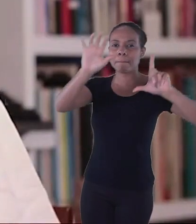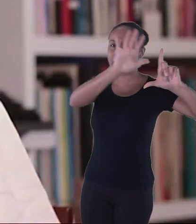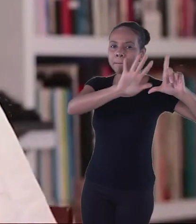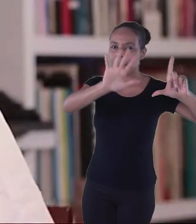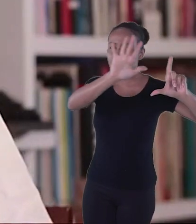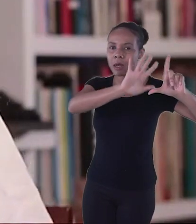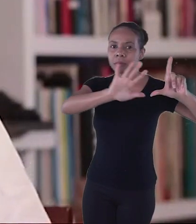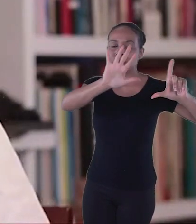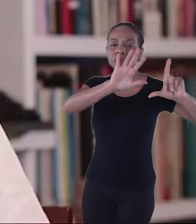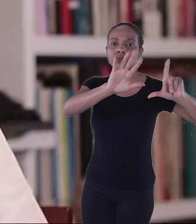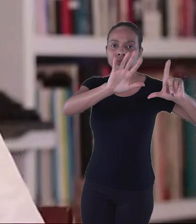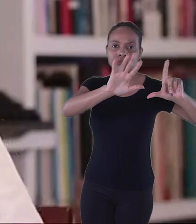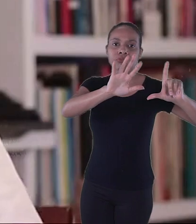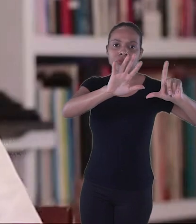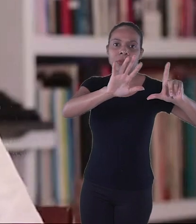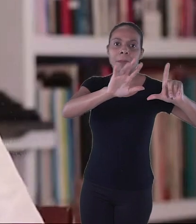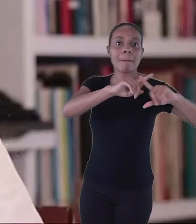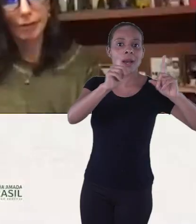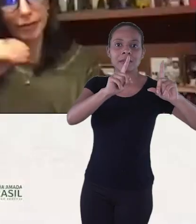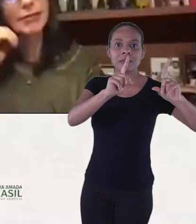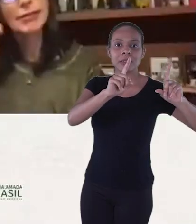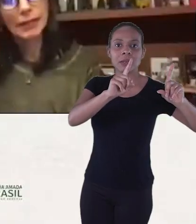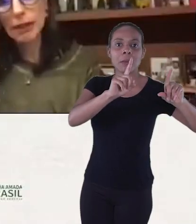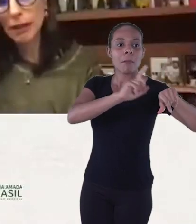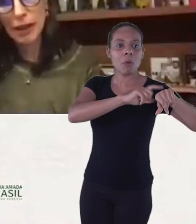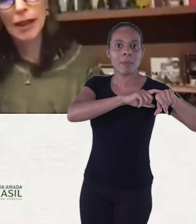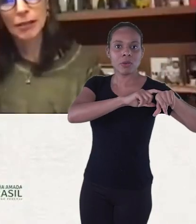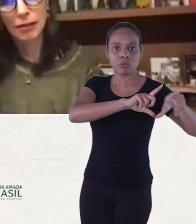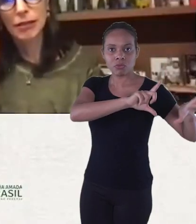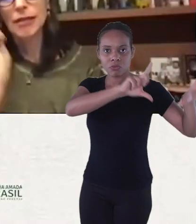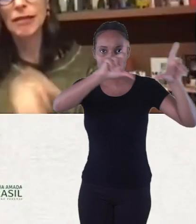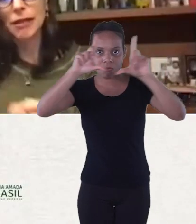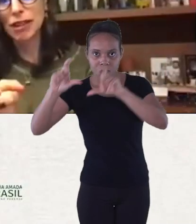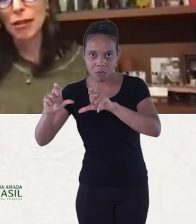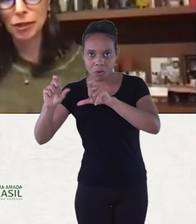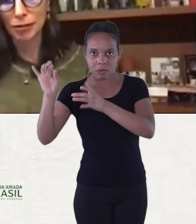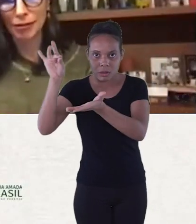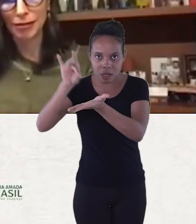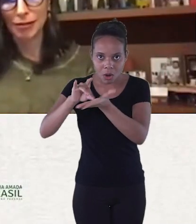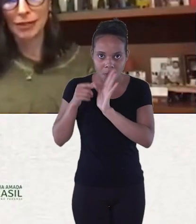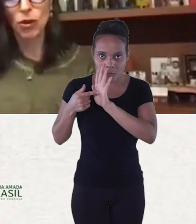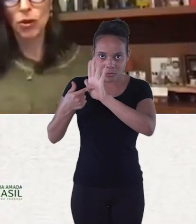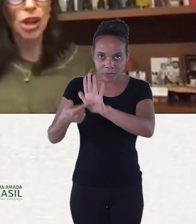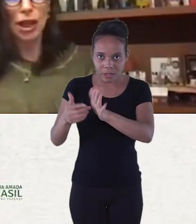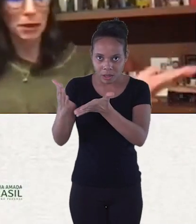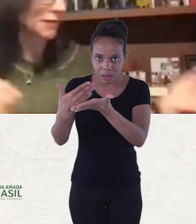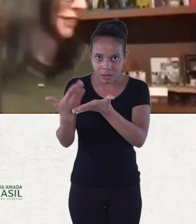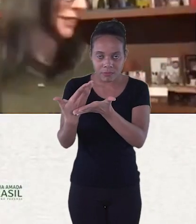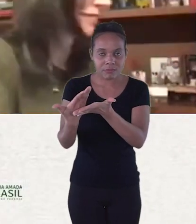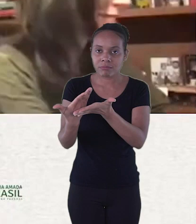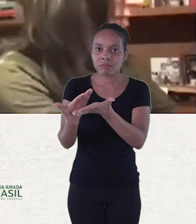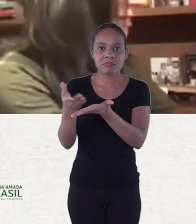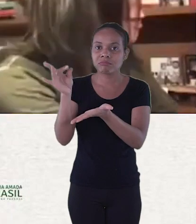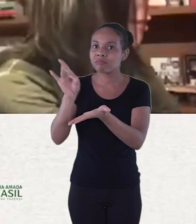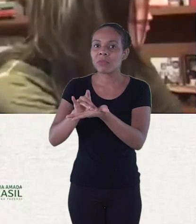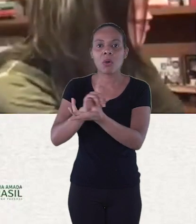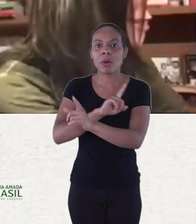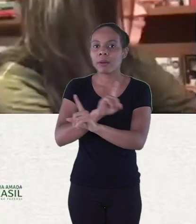do Chico Rei que não foi reproduzida no retrato, não é isso? Sim. Vai, Flávio. Sim. Bom,